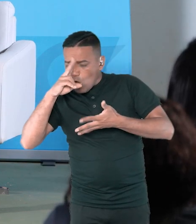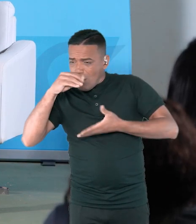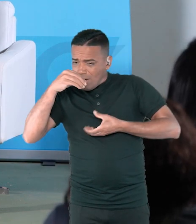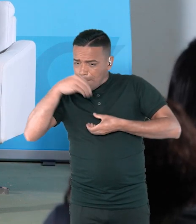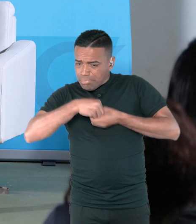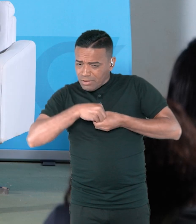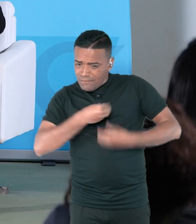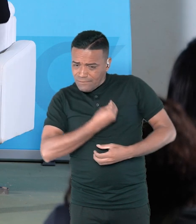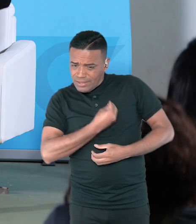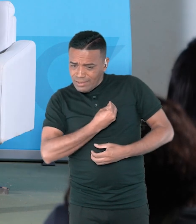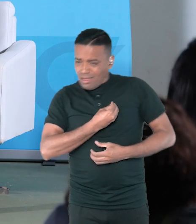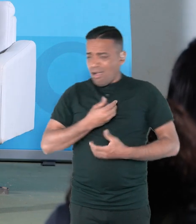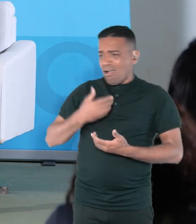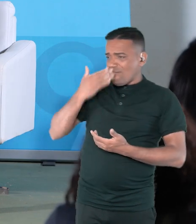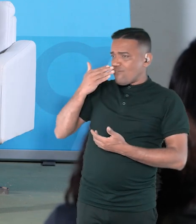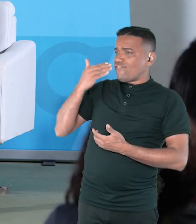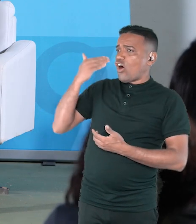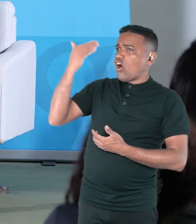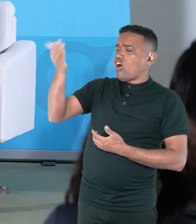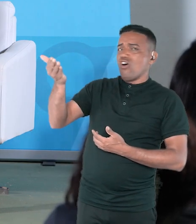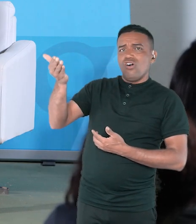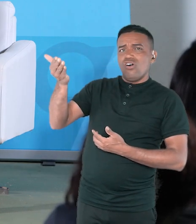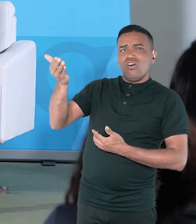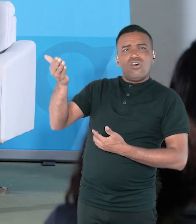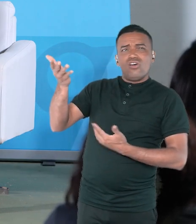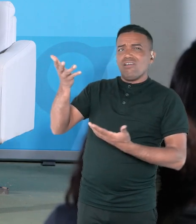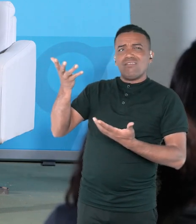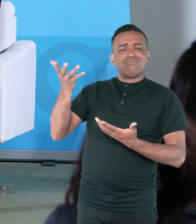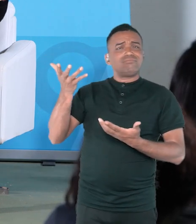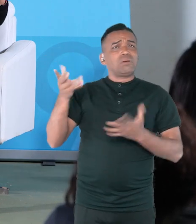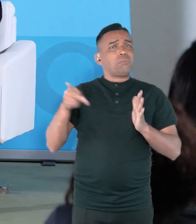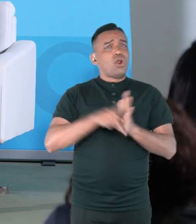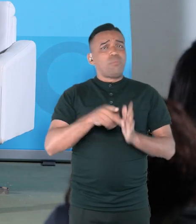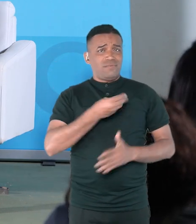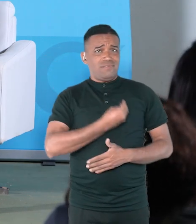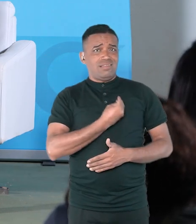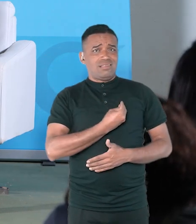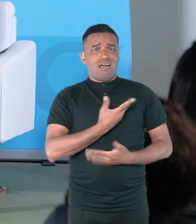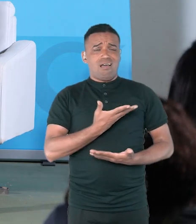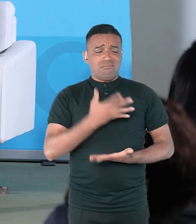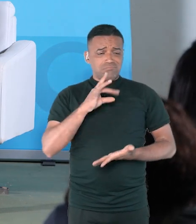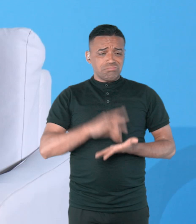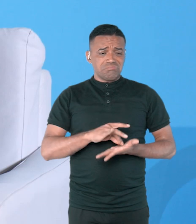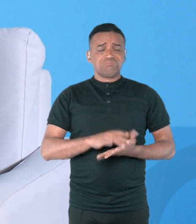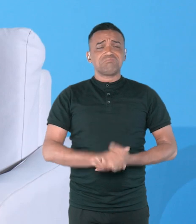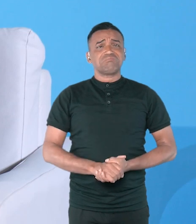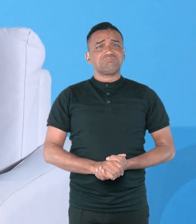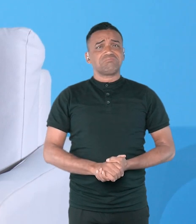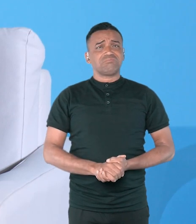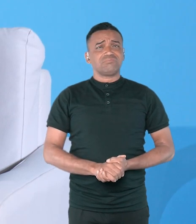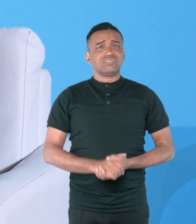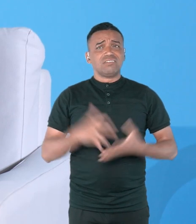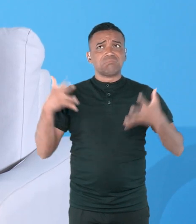memória, com aquilo que nós vivemos lá fora, nessa tão fugaz vida real?